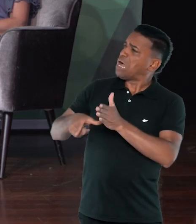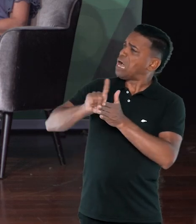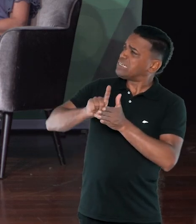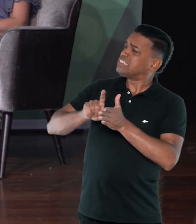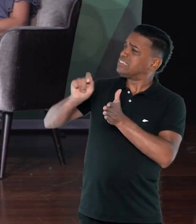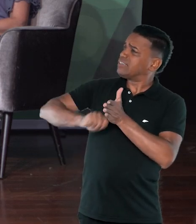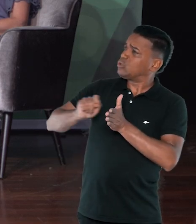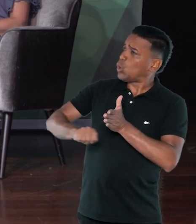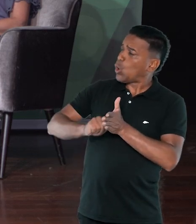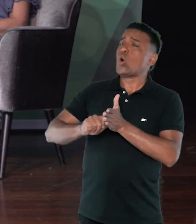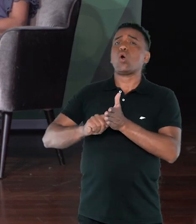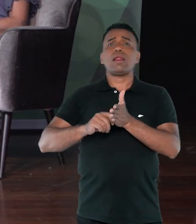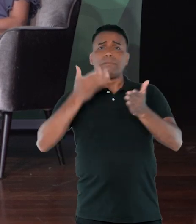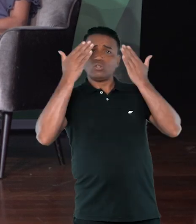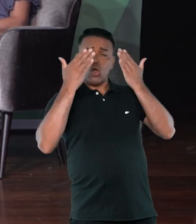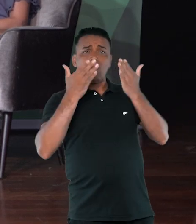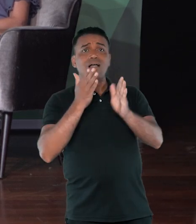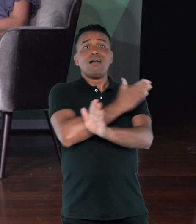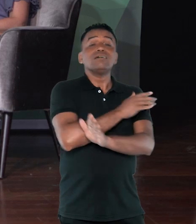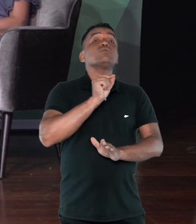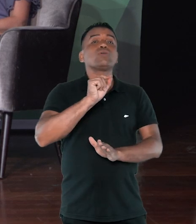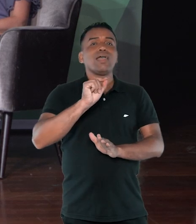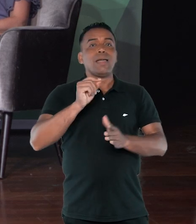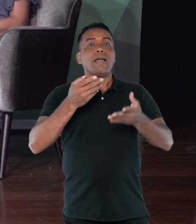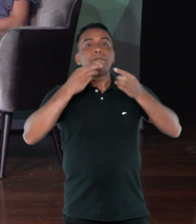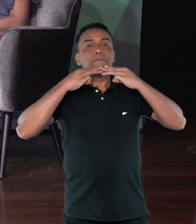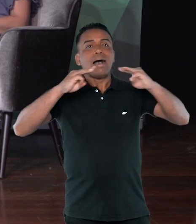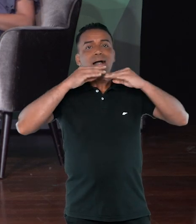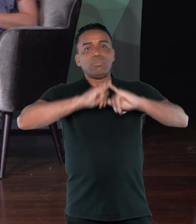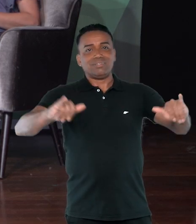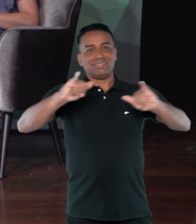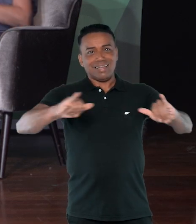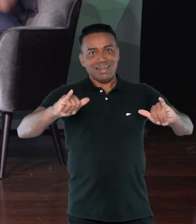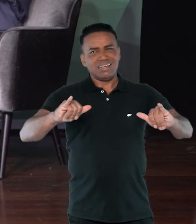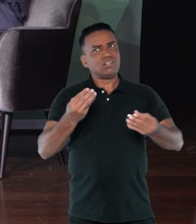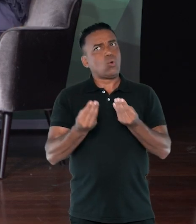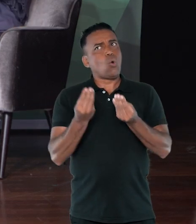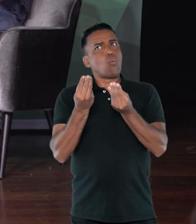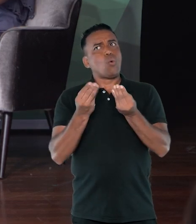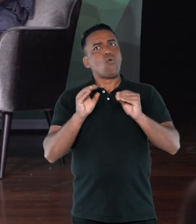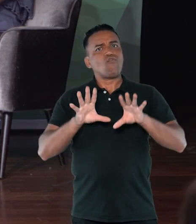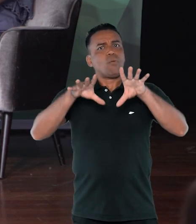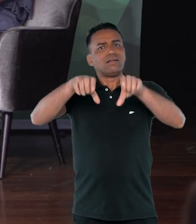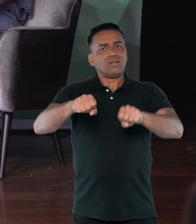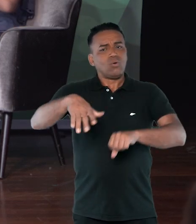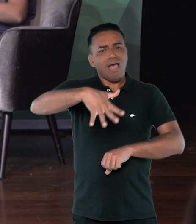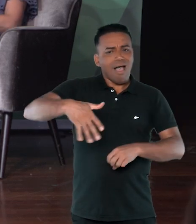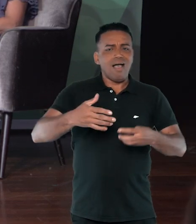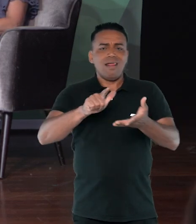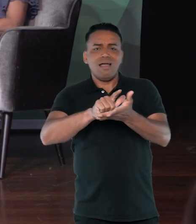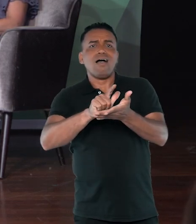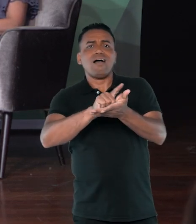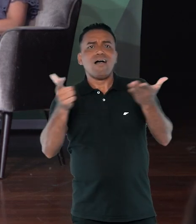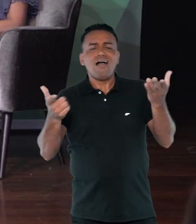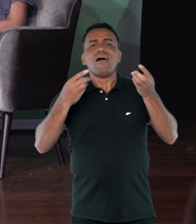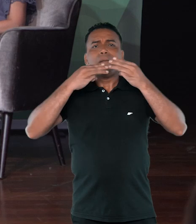psicóloga veio a publicitária, né? Veio. Como que foi a sua formação em publicidade? Depois a gente